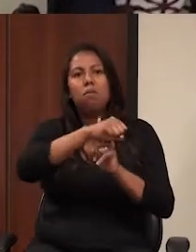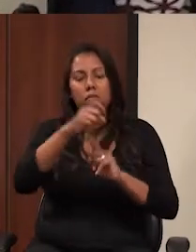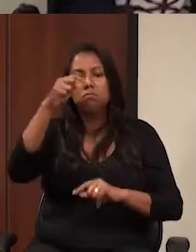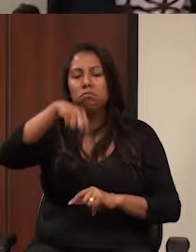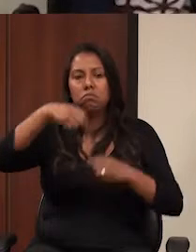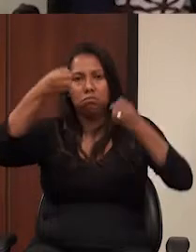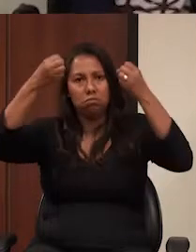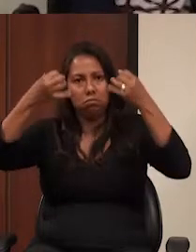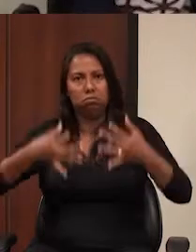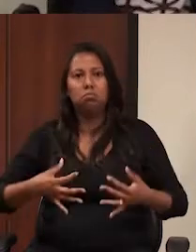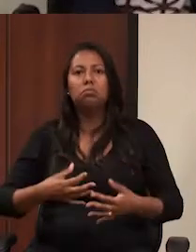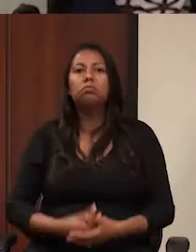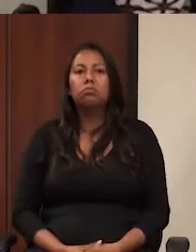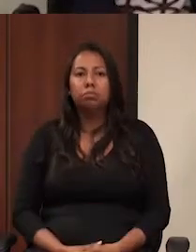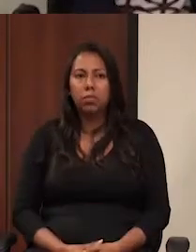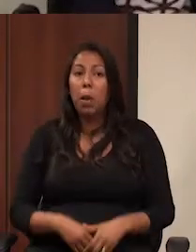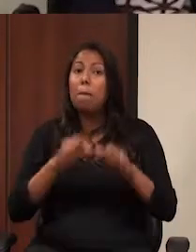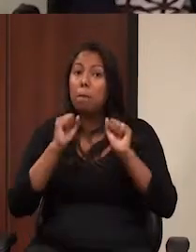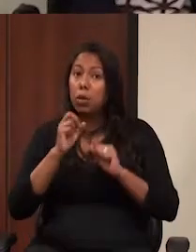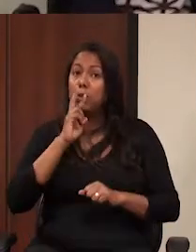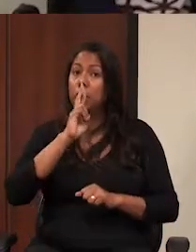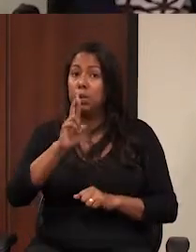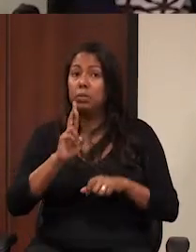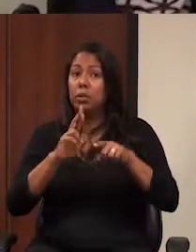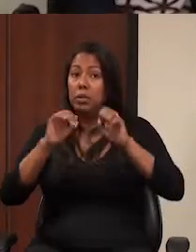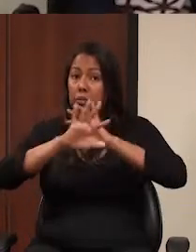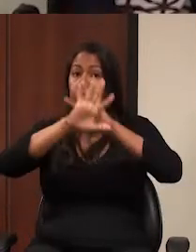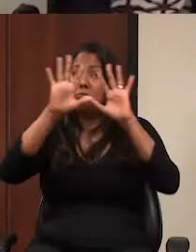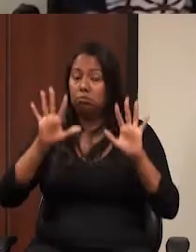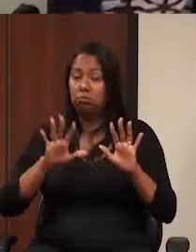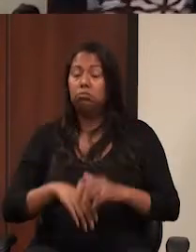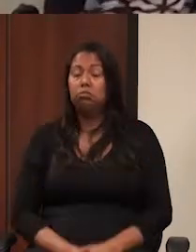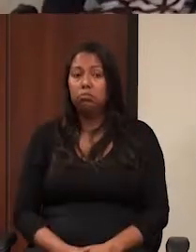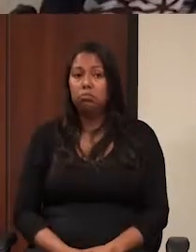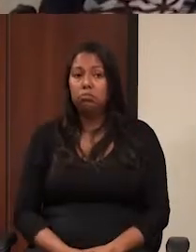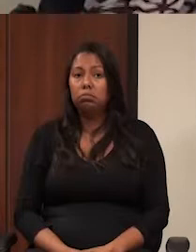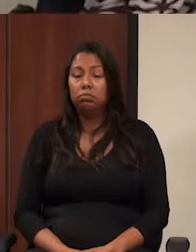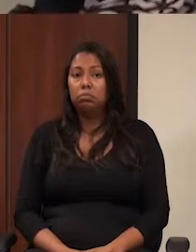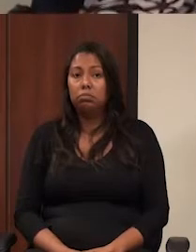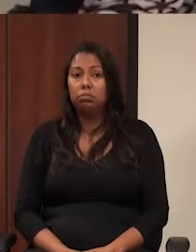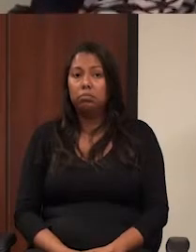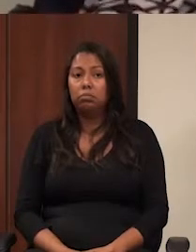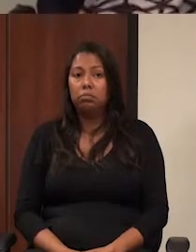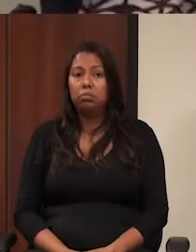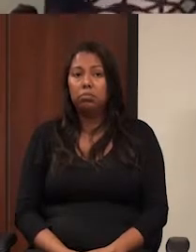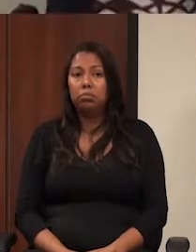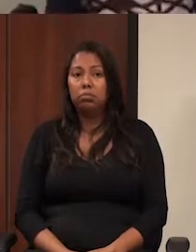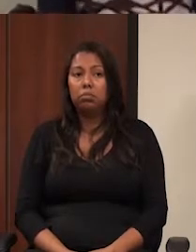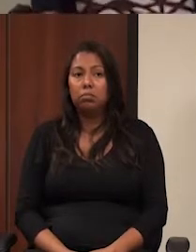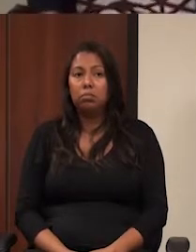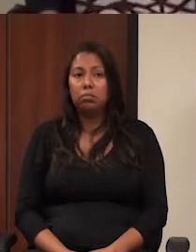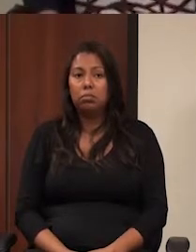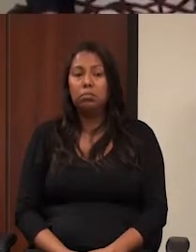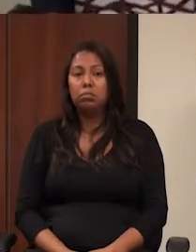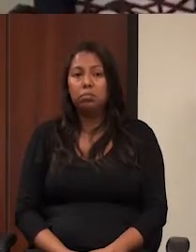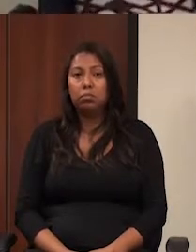que pode, inclusive, acho que responder com mais propriedade a respeito disso, né? De qualquer modo, não sei